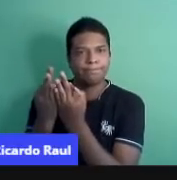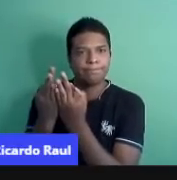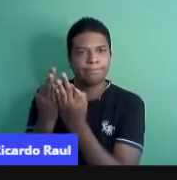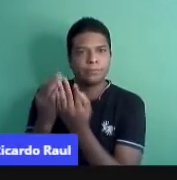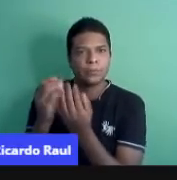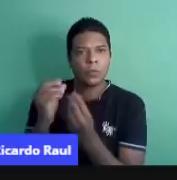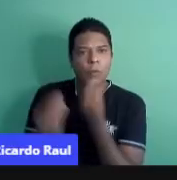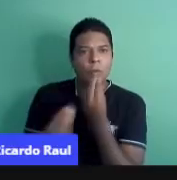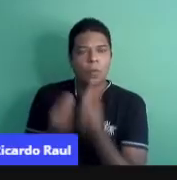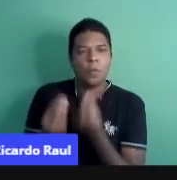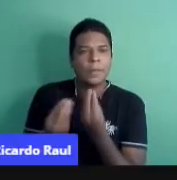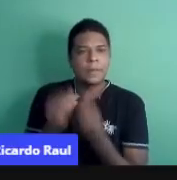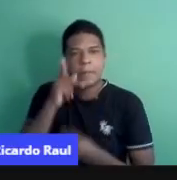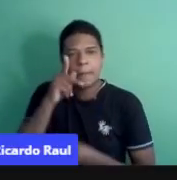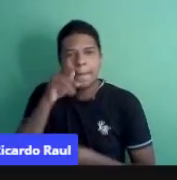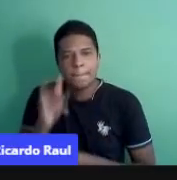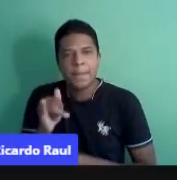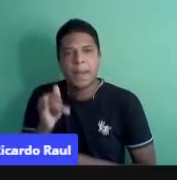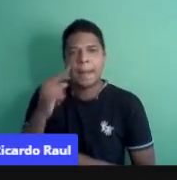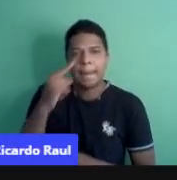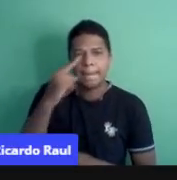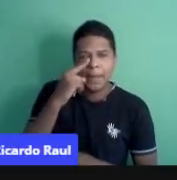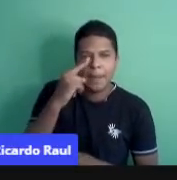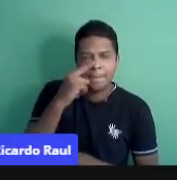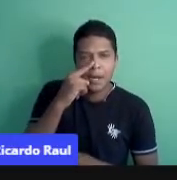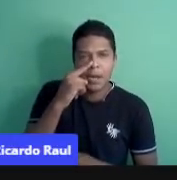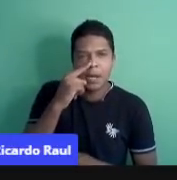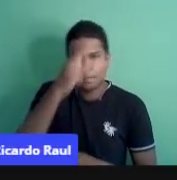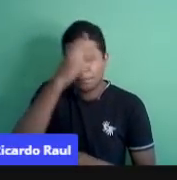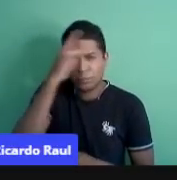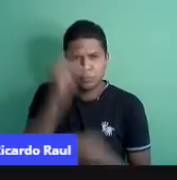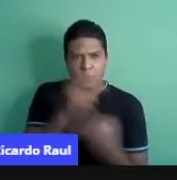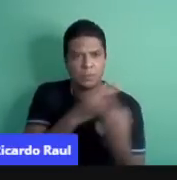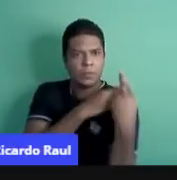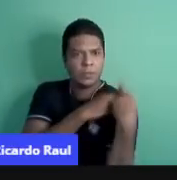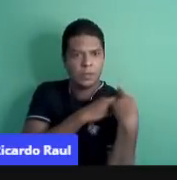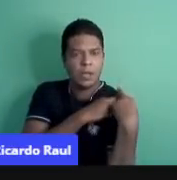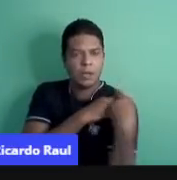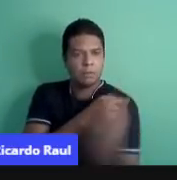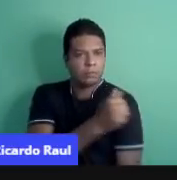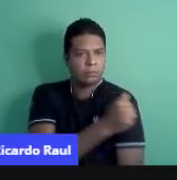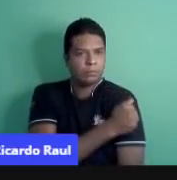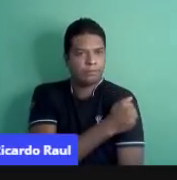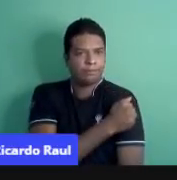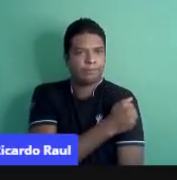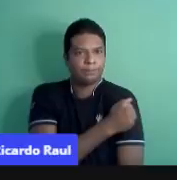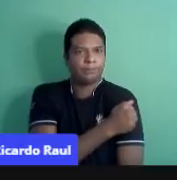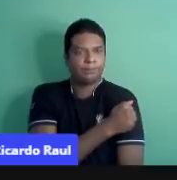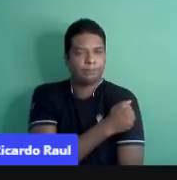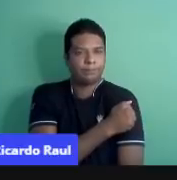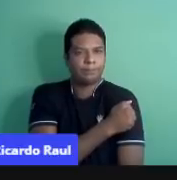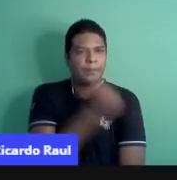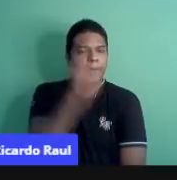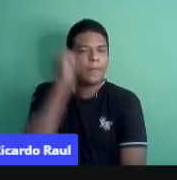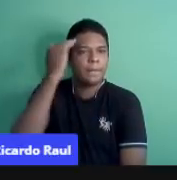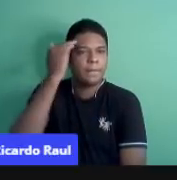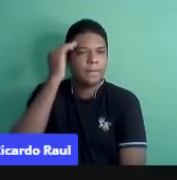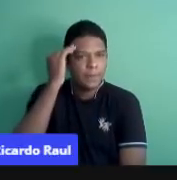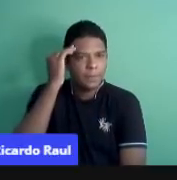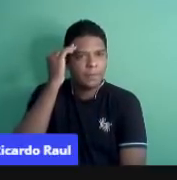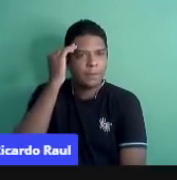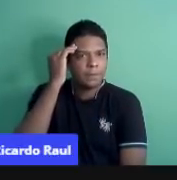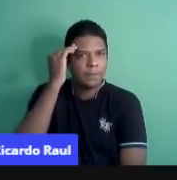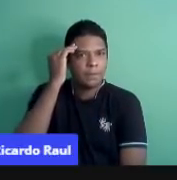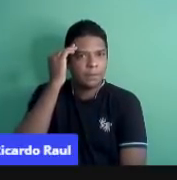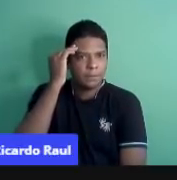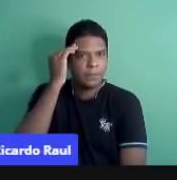essa mãe, esse responsável pelo aluno vai compreender aquela proposição